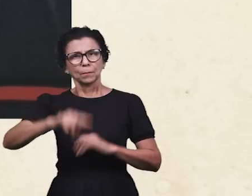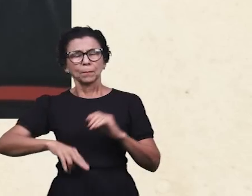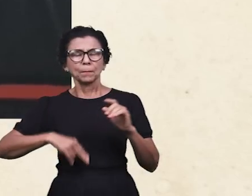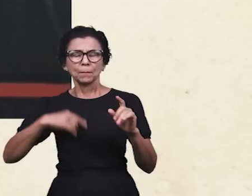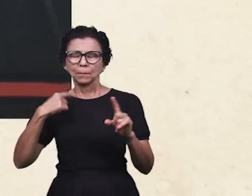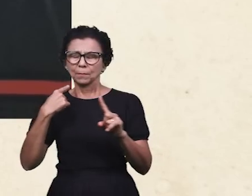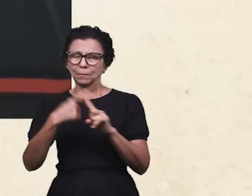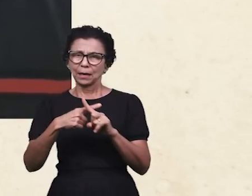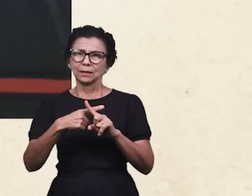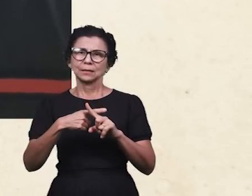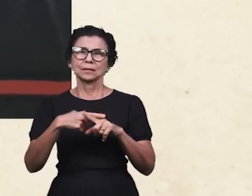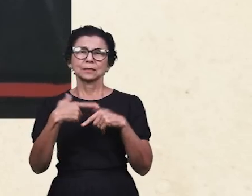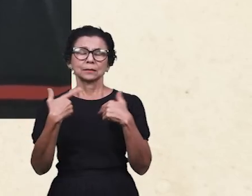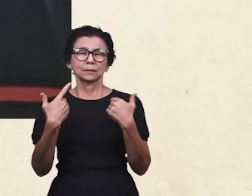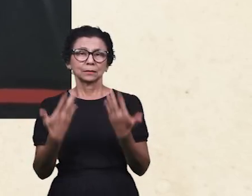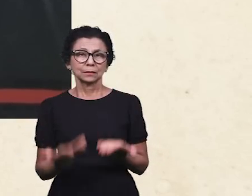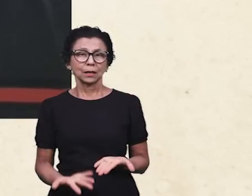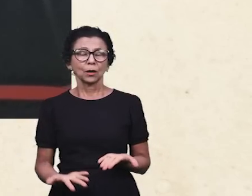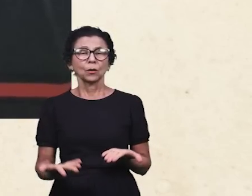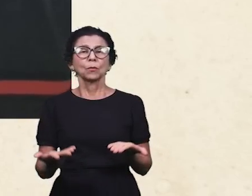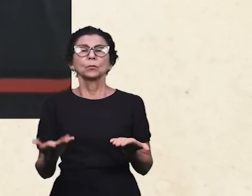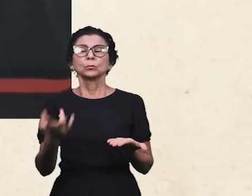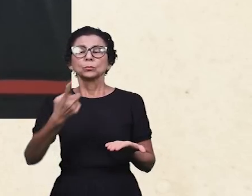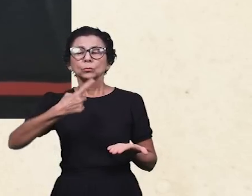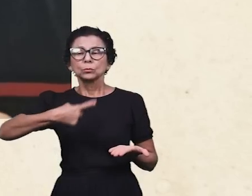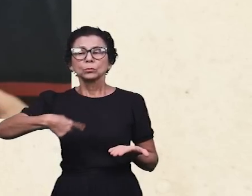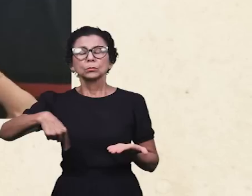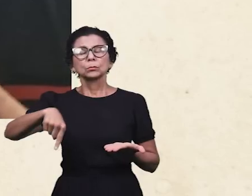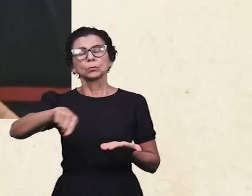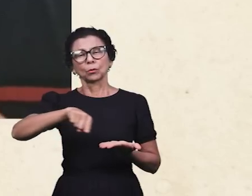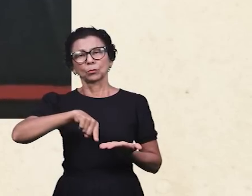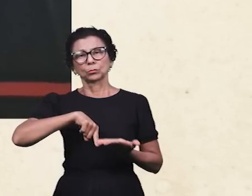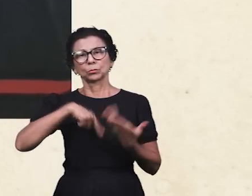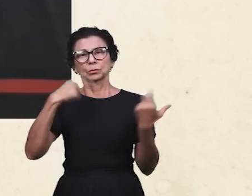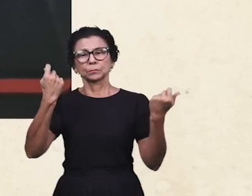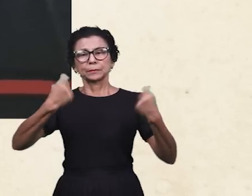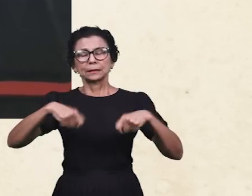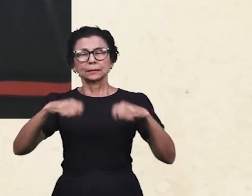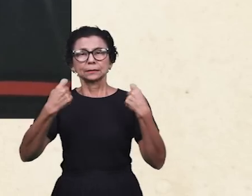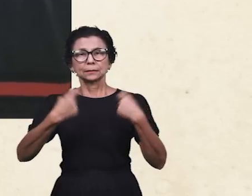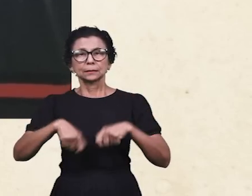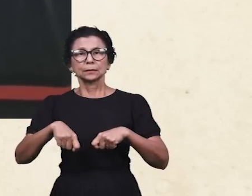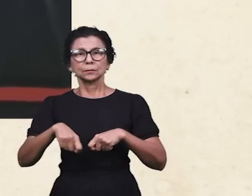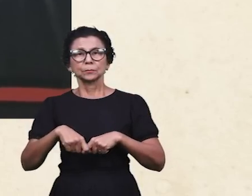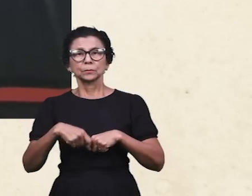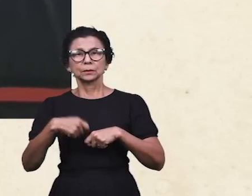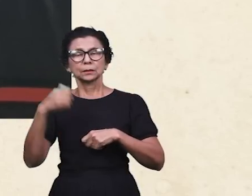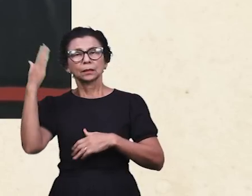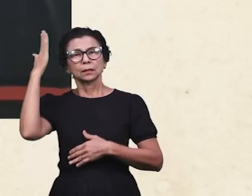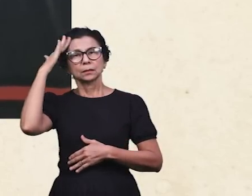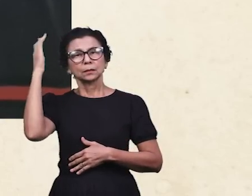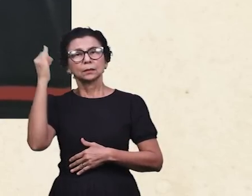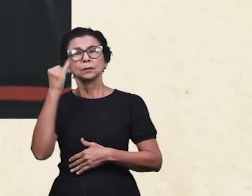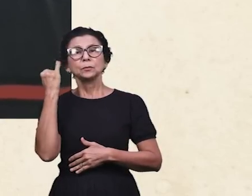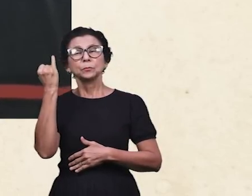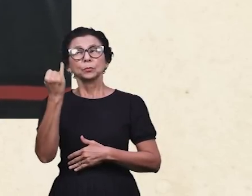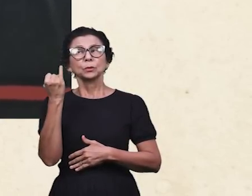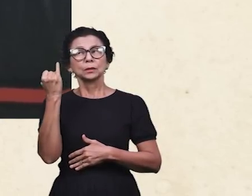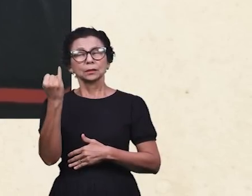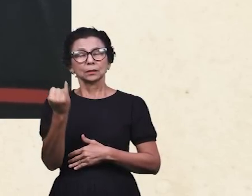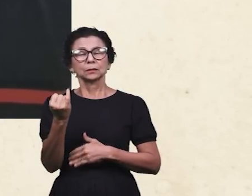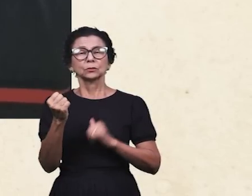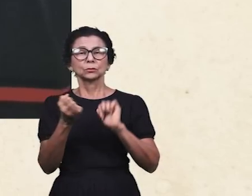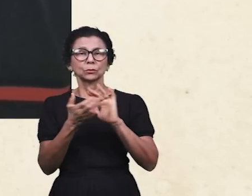espiritual, e por isso eu entendo que todos nós devemos ter muita clareza a respeito da importância da adoração na nossa